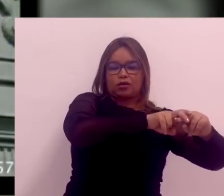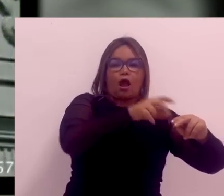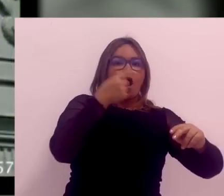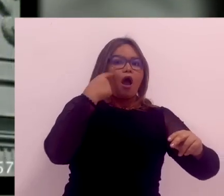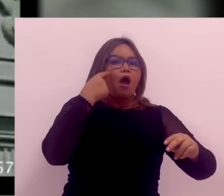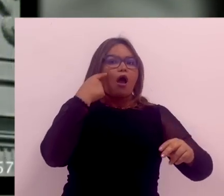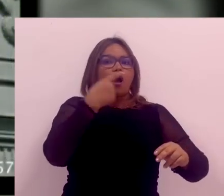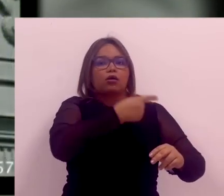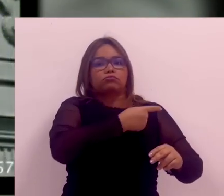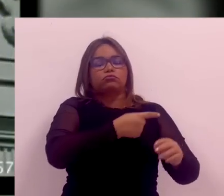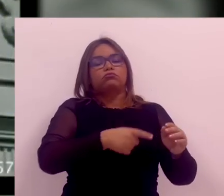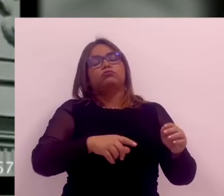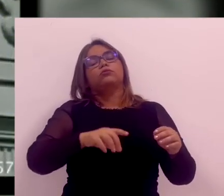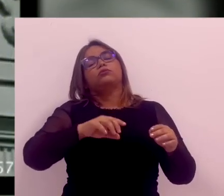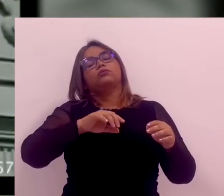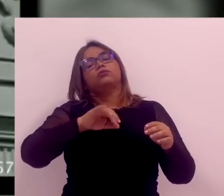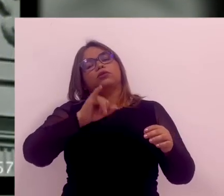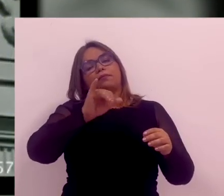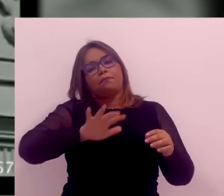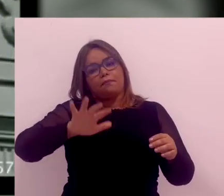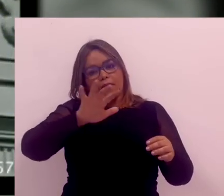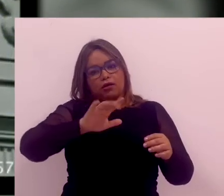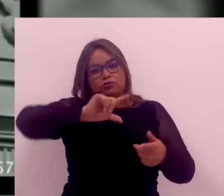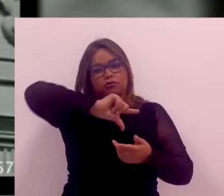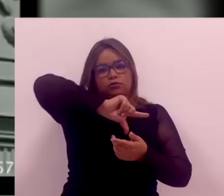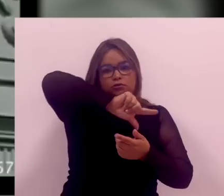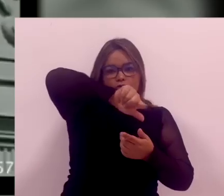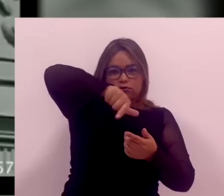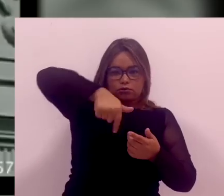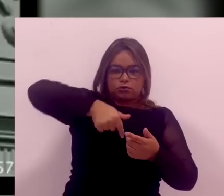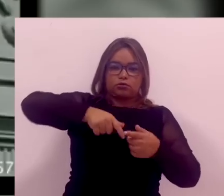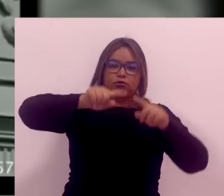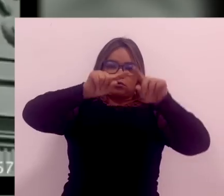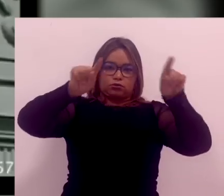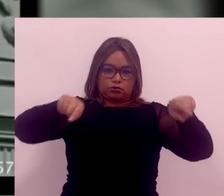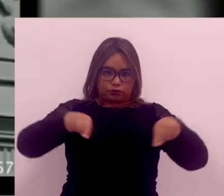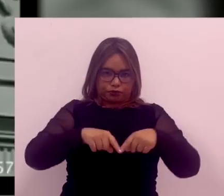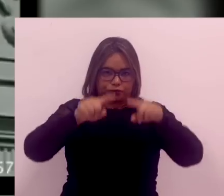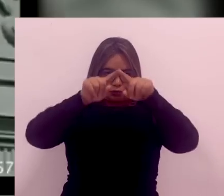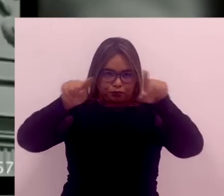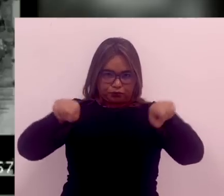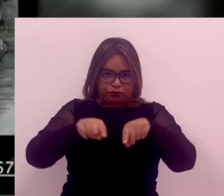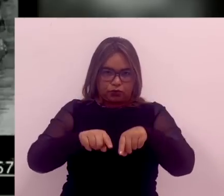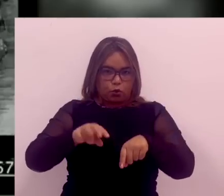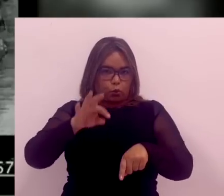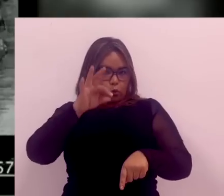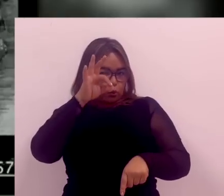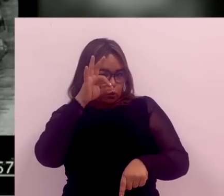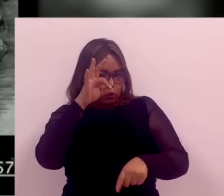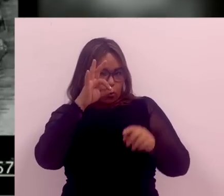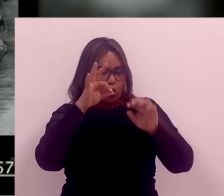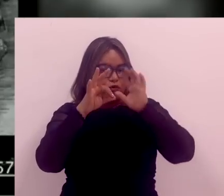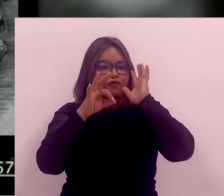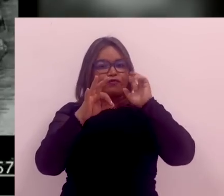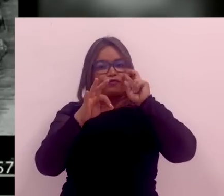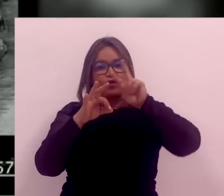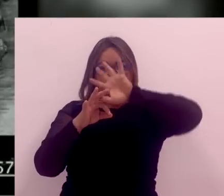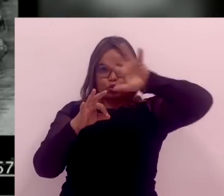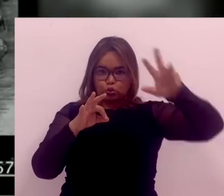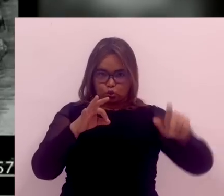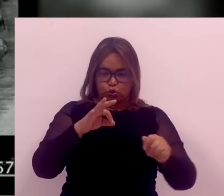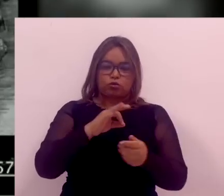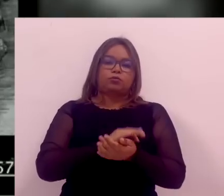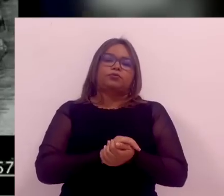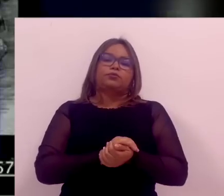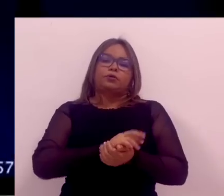3 luzes maçônicas. Estes são os símbolos que você encontra numa loja maçônica. O compasso, o quadrado, os triângulos,